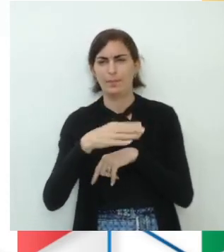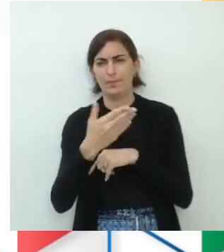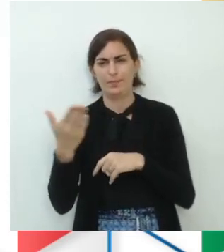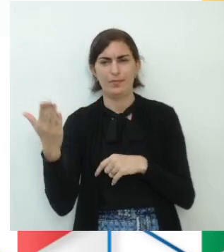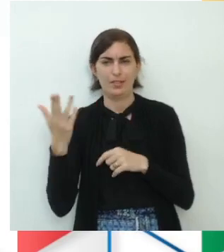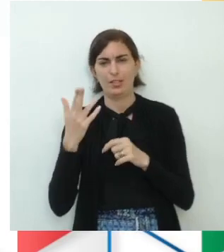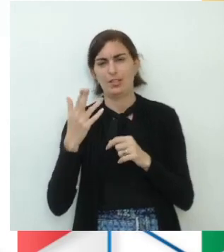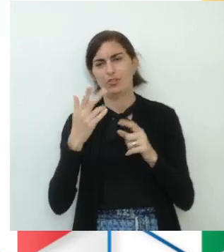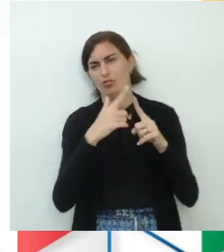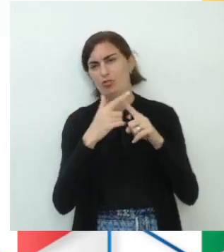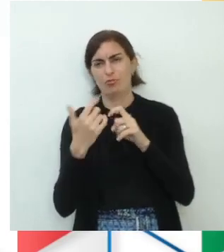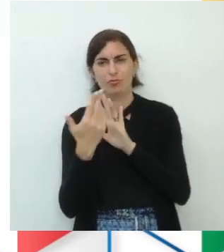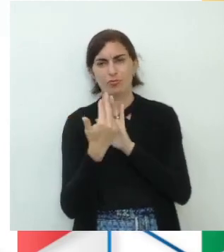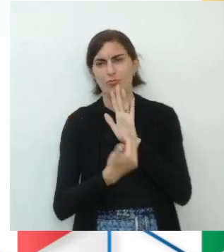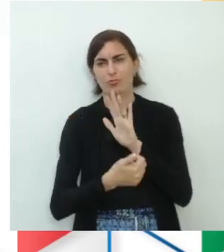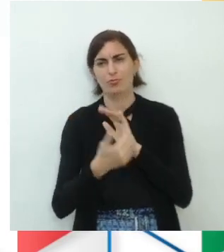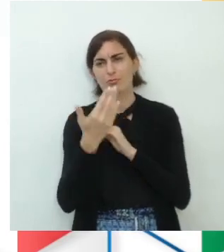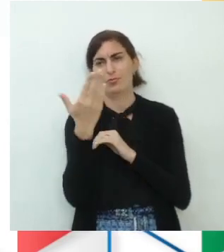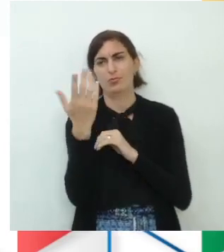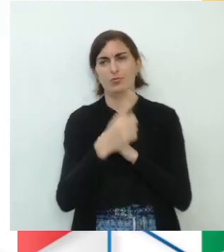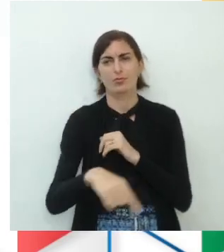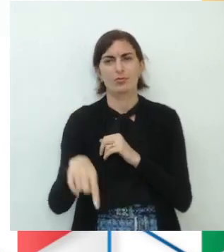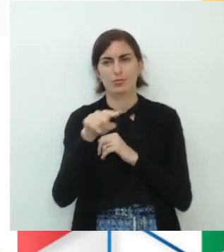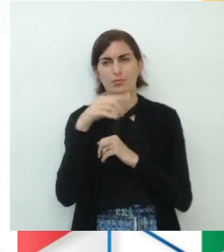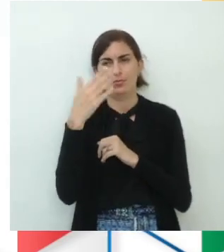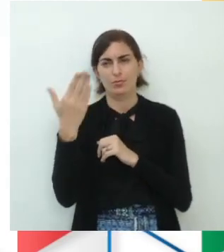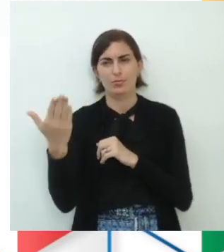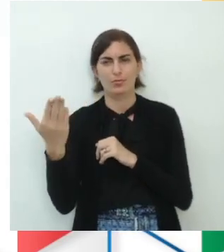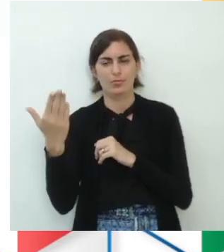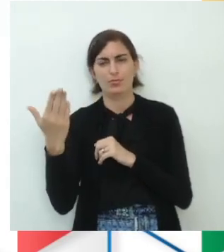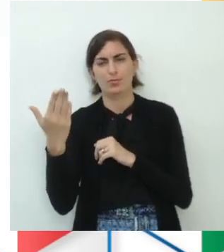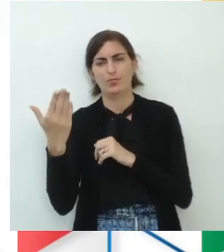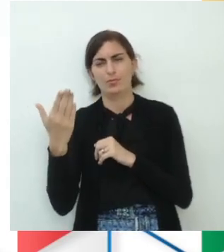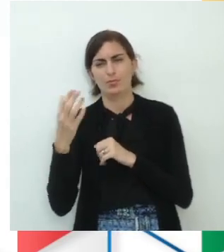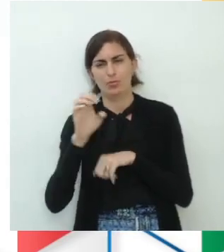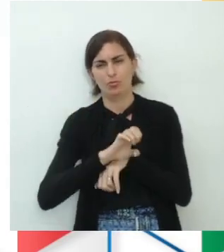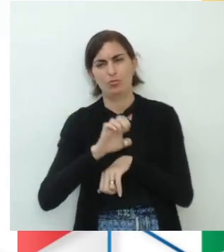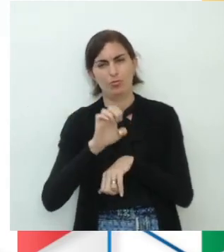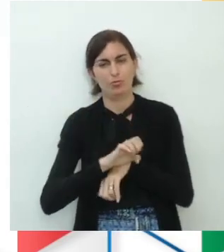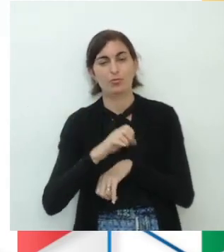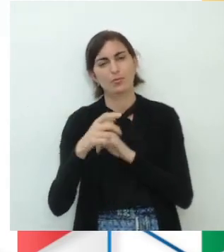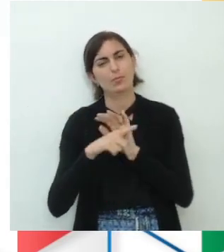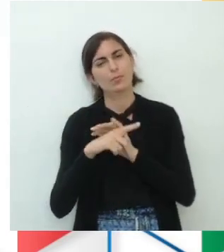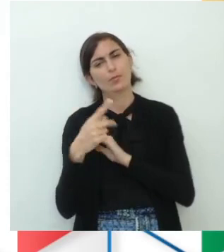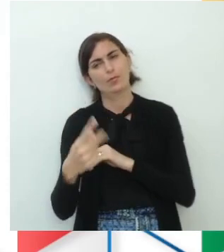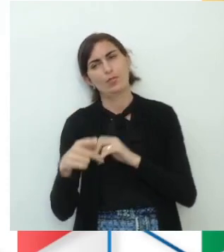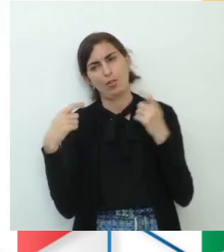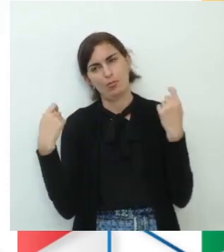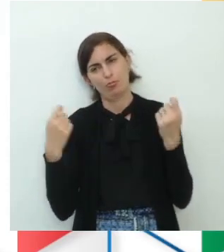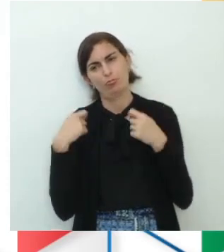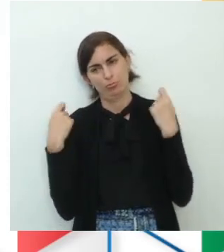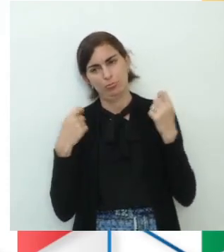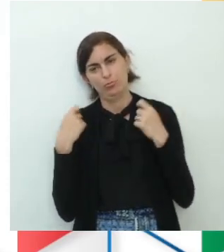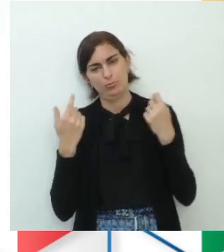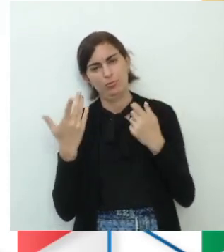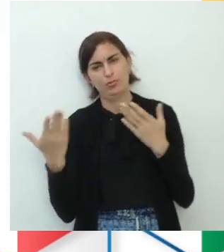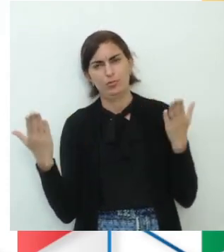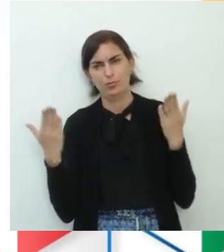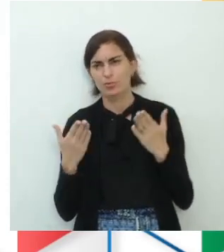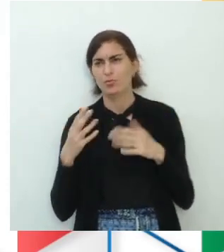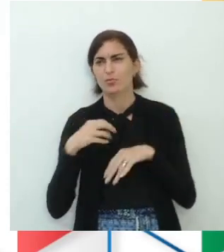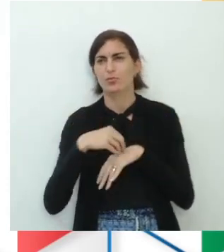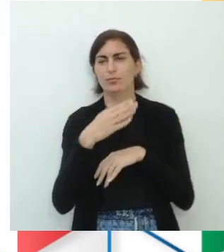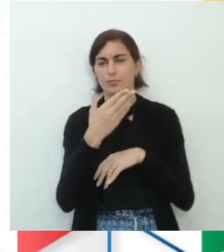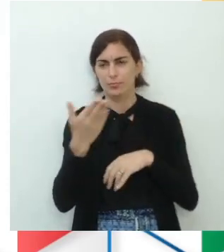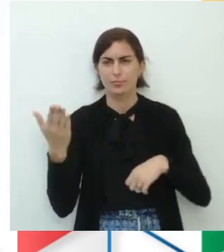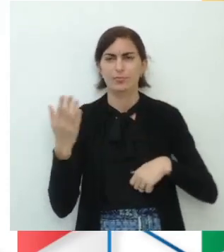a xilogravura, né, do nosso estado aí, especificamente lá, Caruaru. Trouxe a xilogravura para mostrar